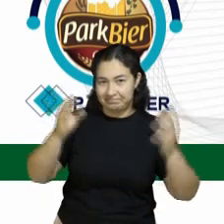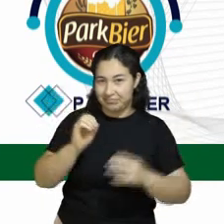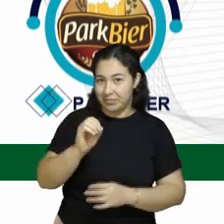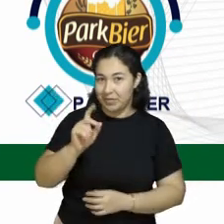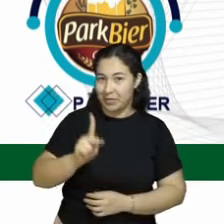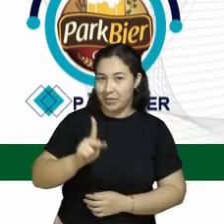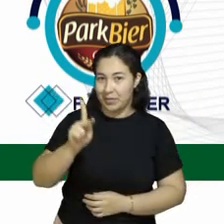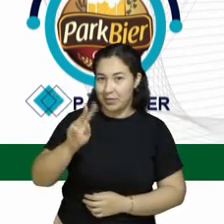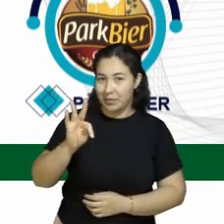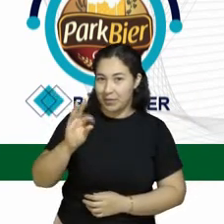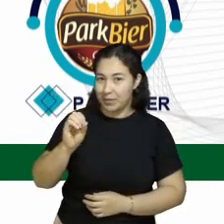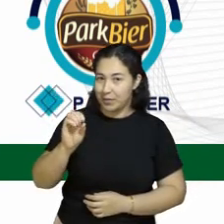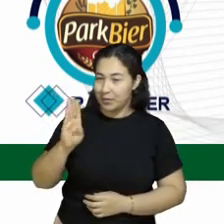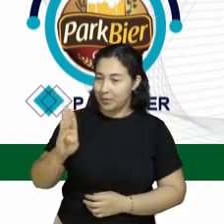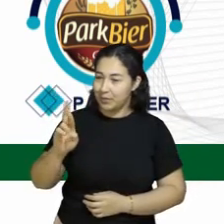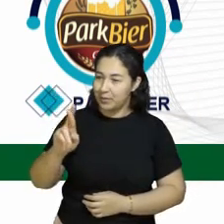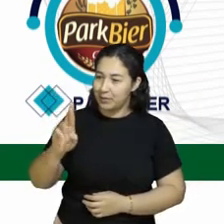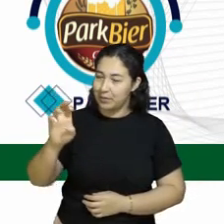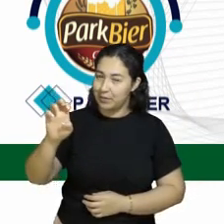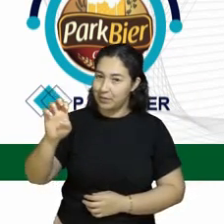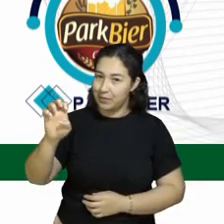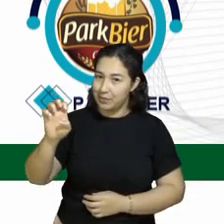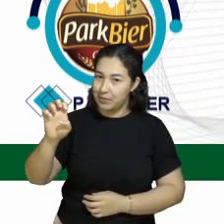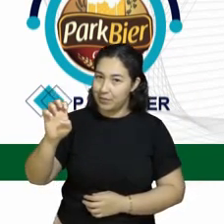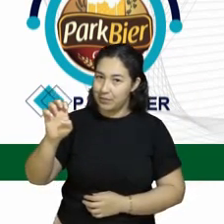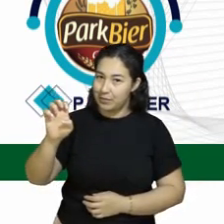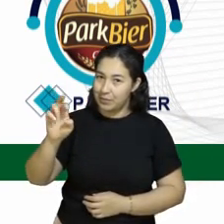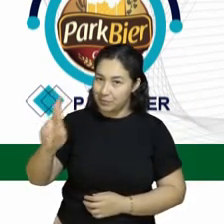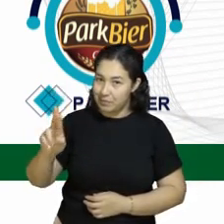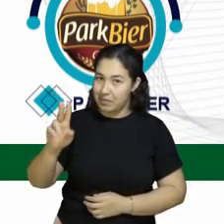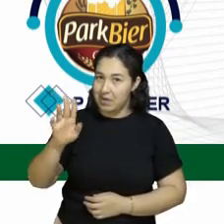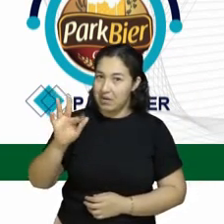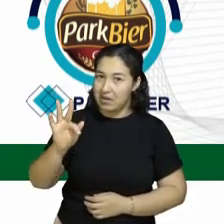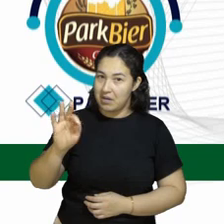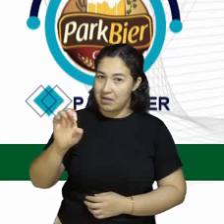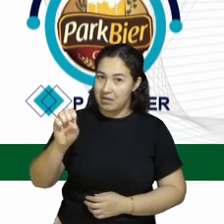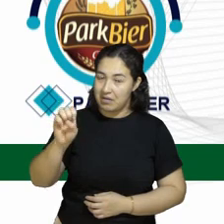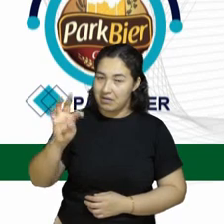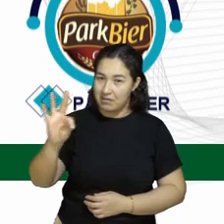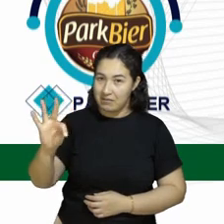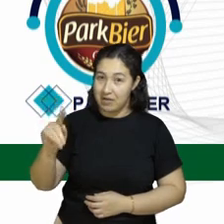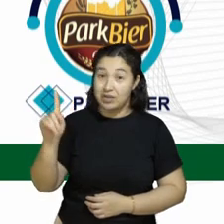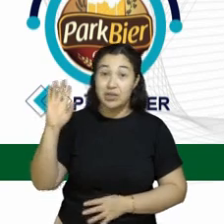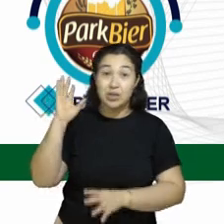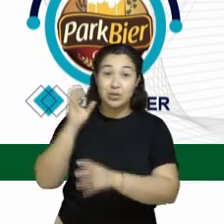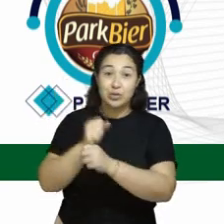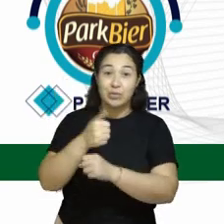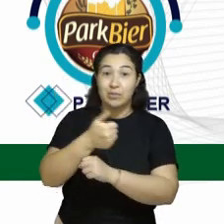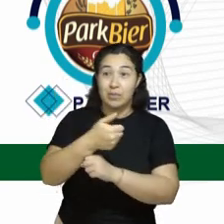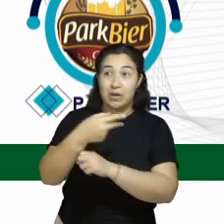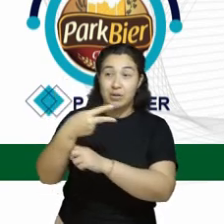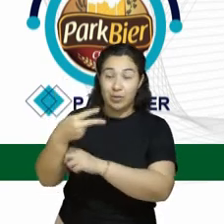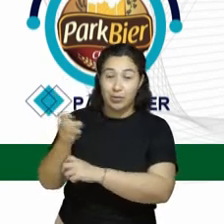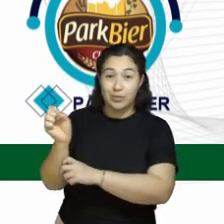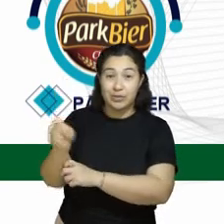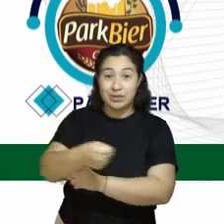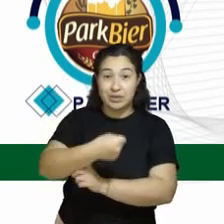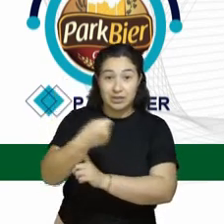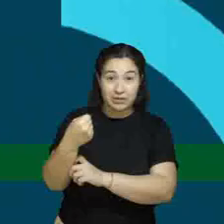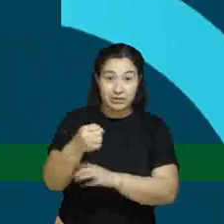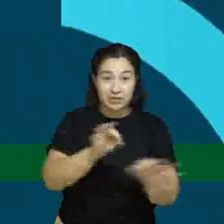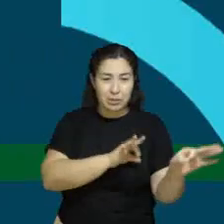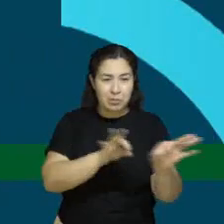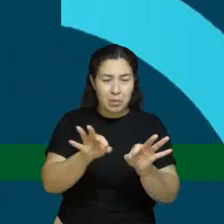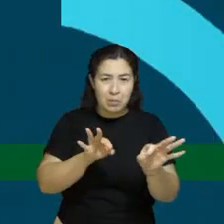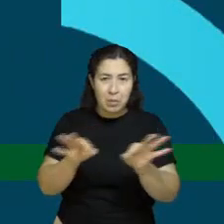de 20 cervejarias, porém, são 12 cervejarias que fazem parte do circuito cervejeiro do Extremo Oeste